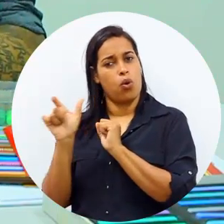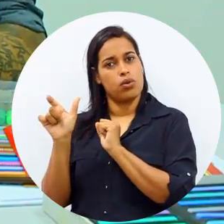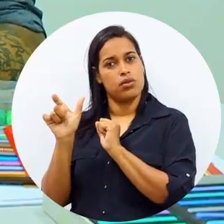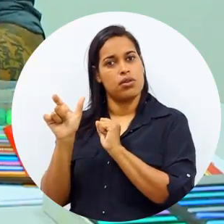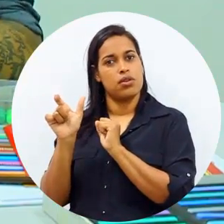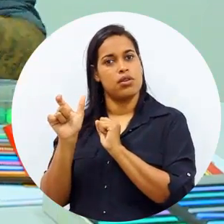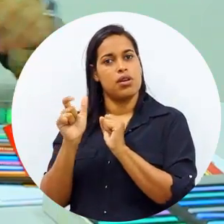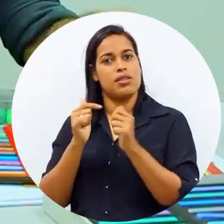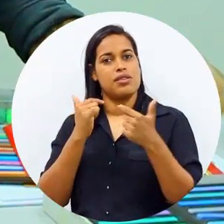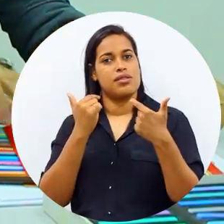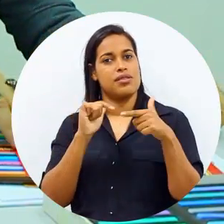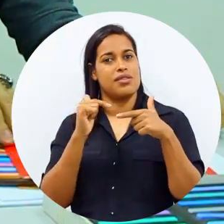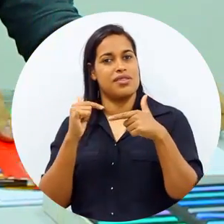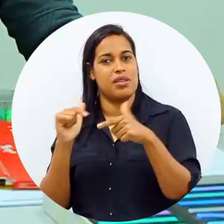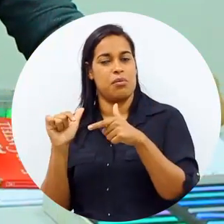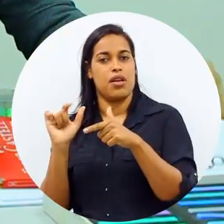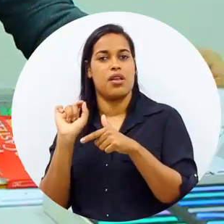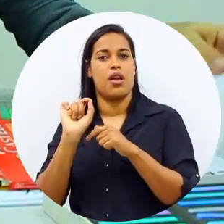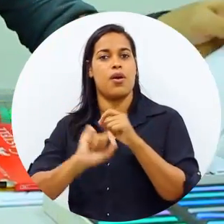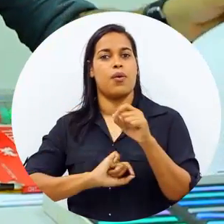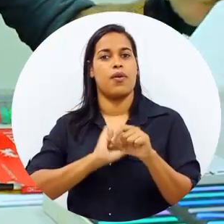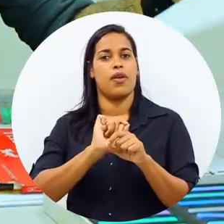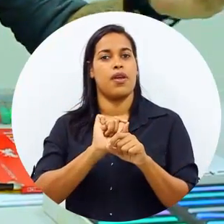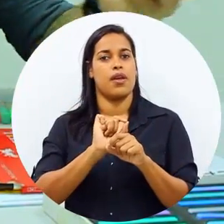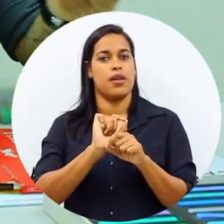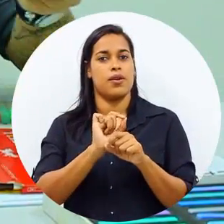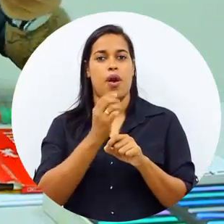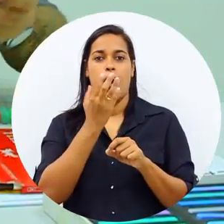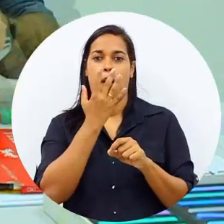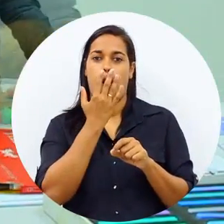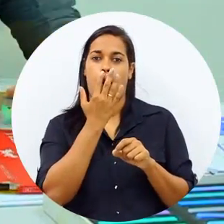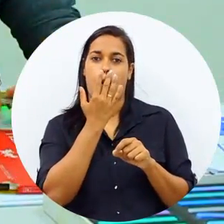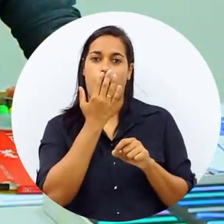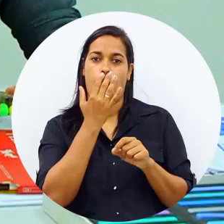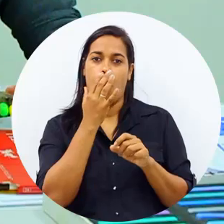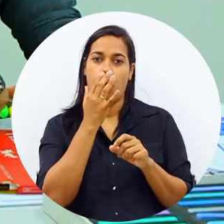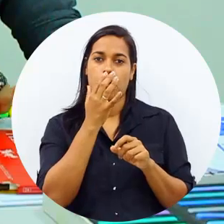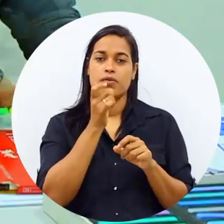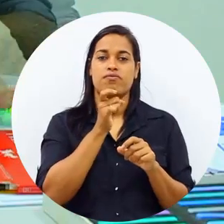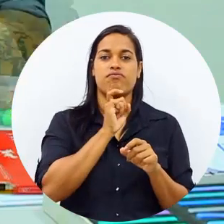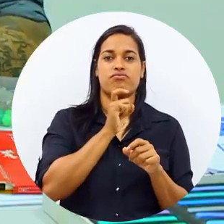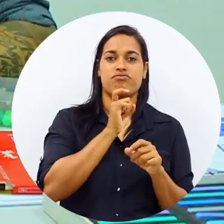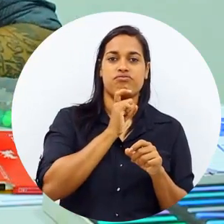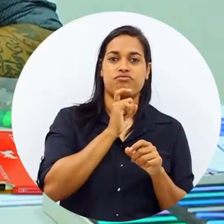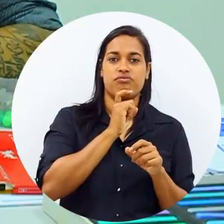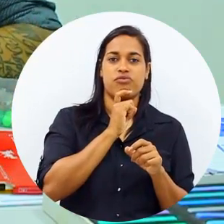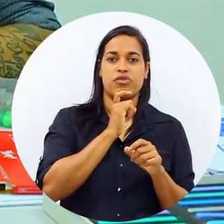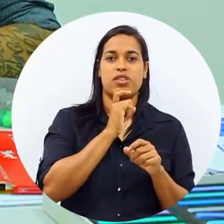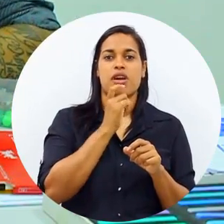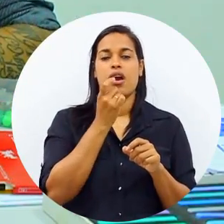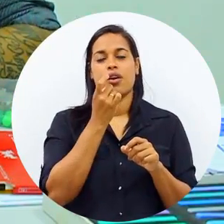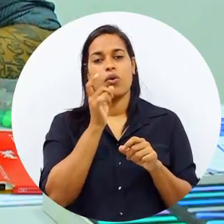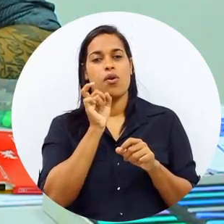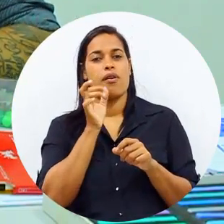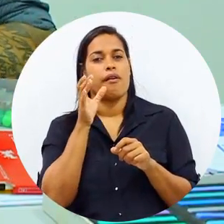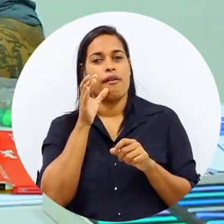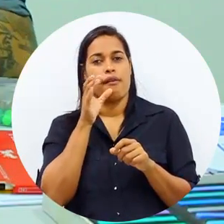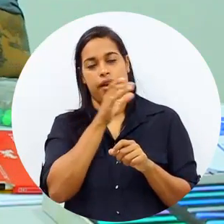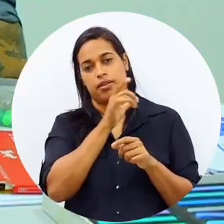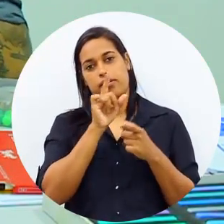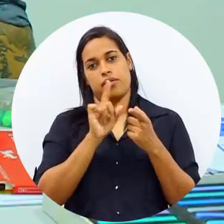Outra forma também de se trabalhar o contraste é com a cor. Cor fria versus cor